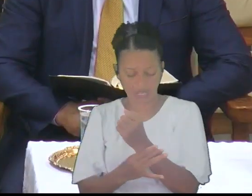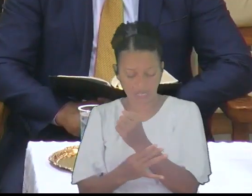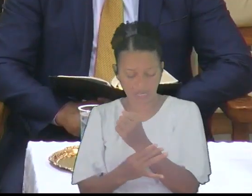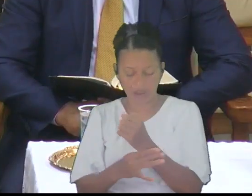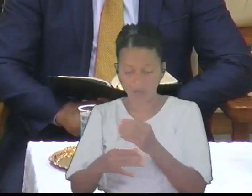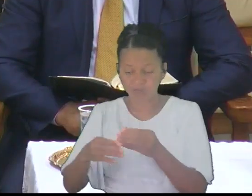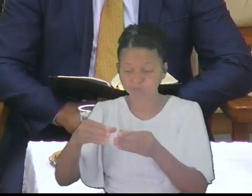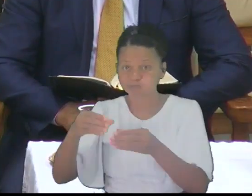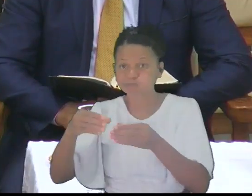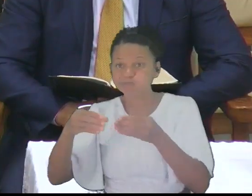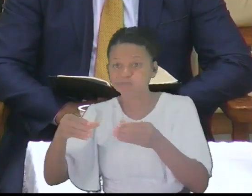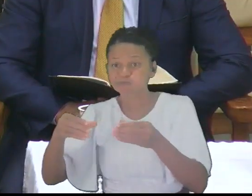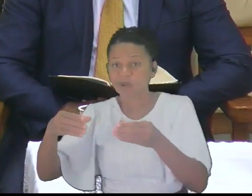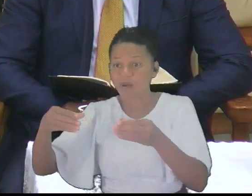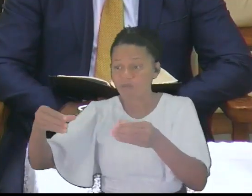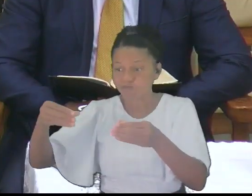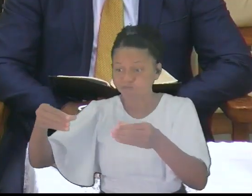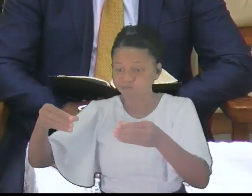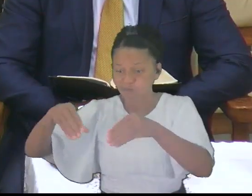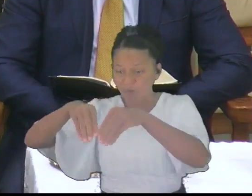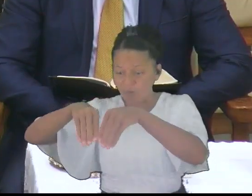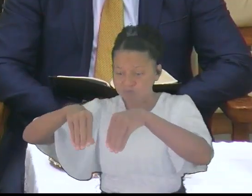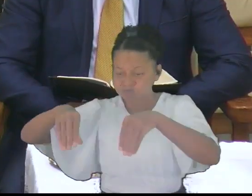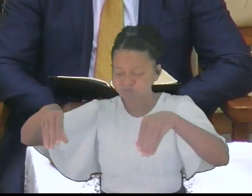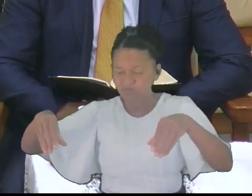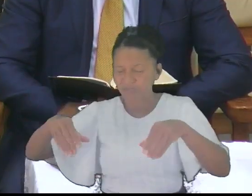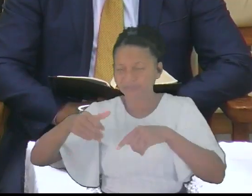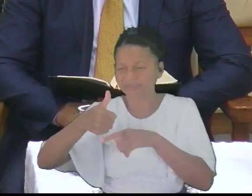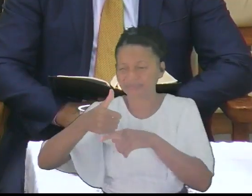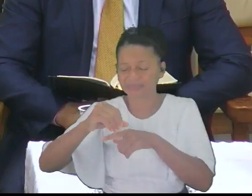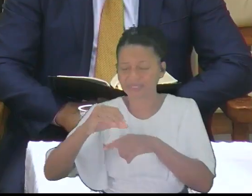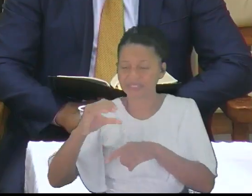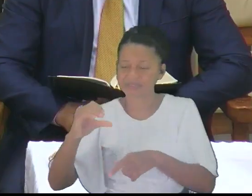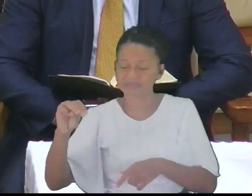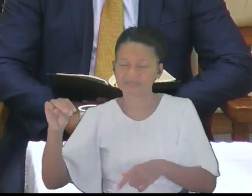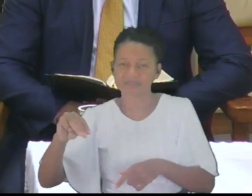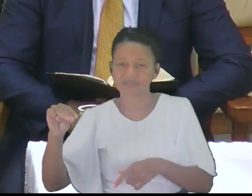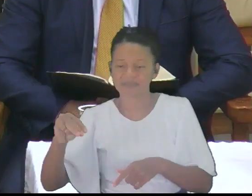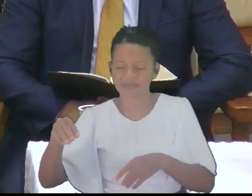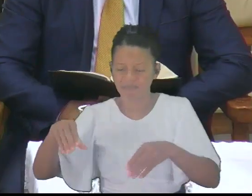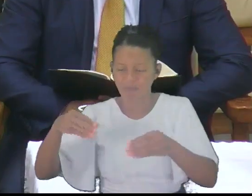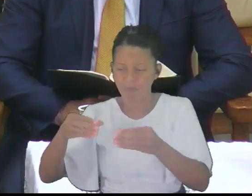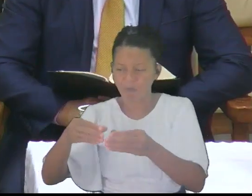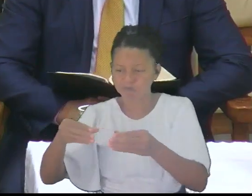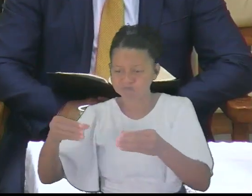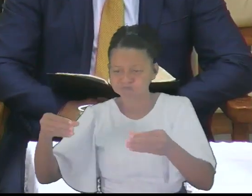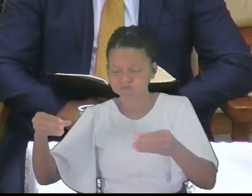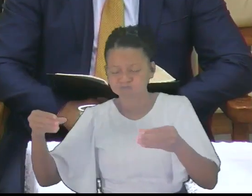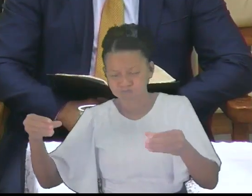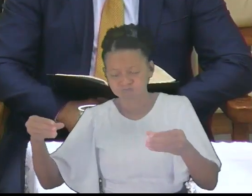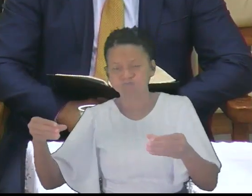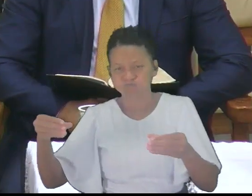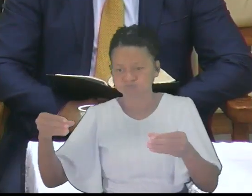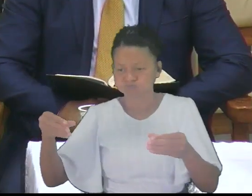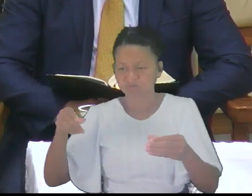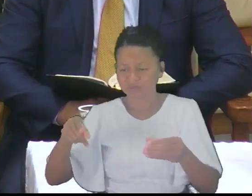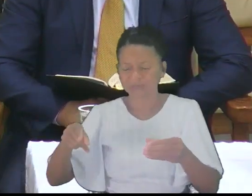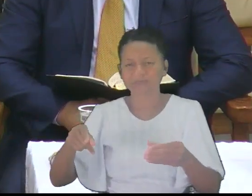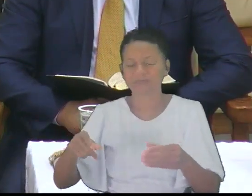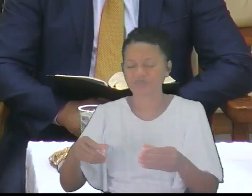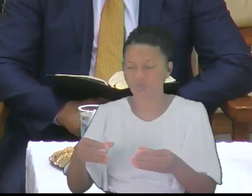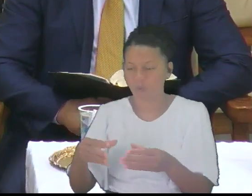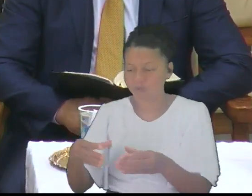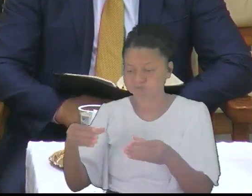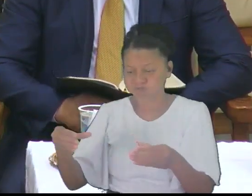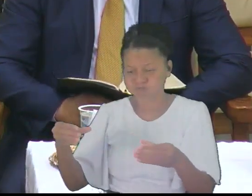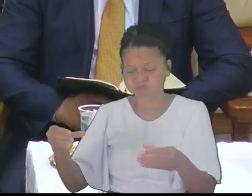homem, cerca de mais de 10 centímetros. O tecido, a espessura do tecido, era um tecido